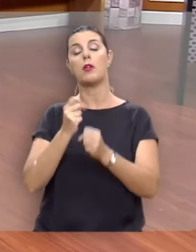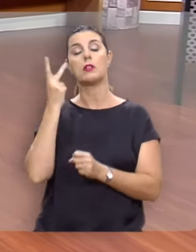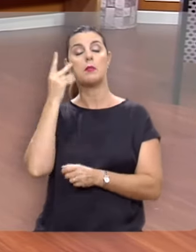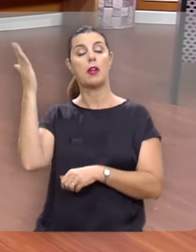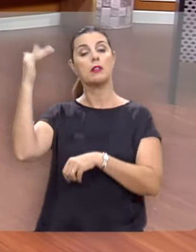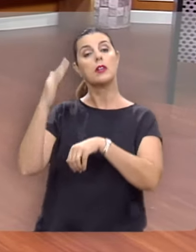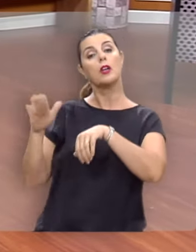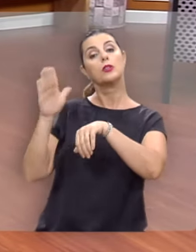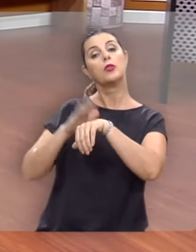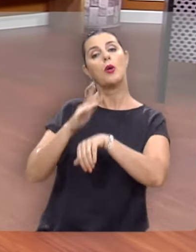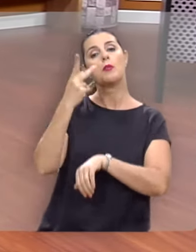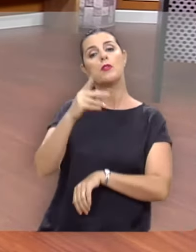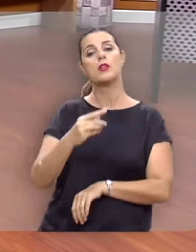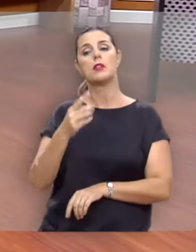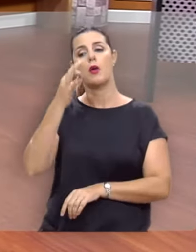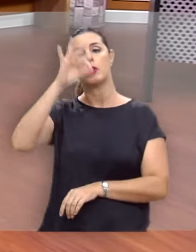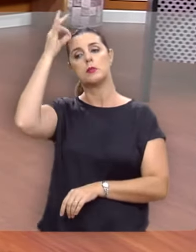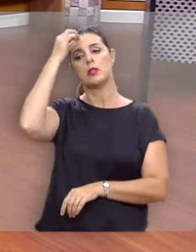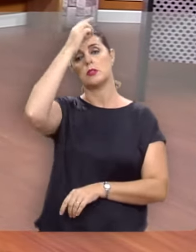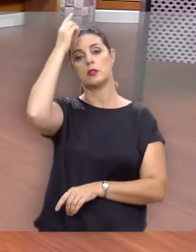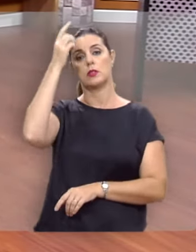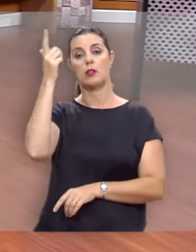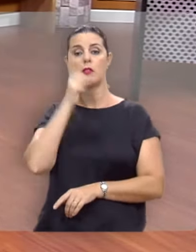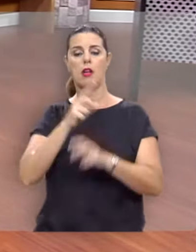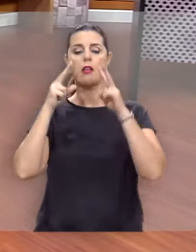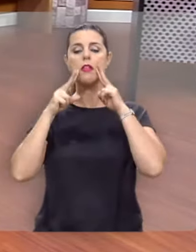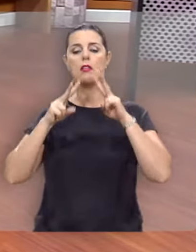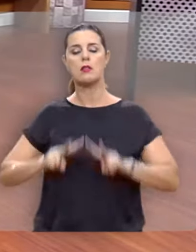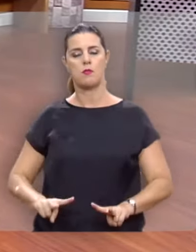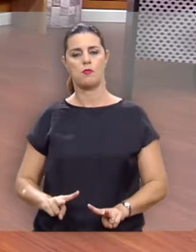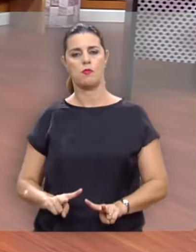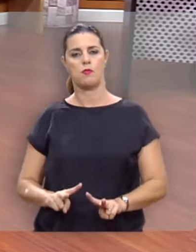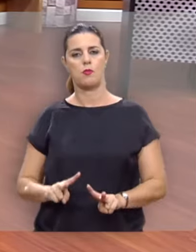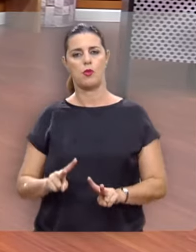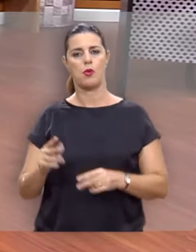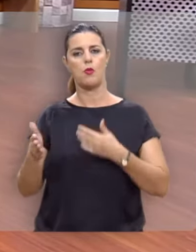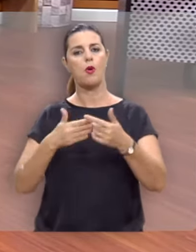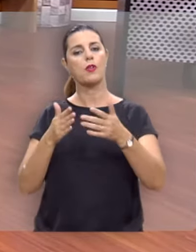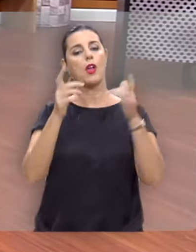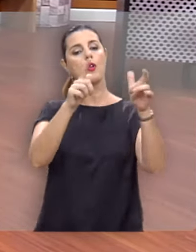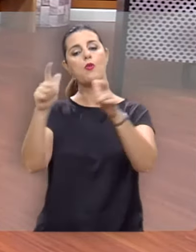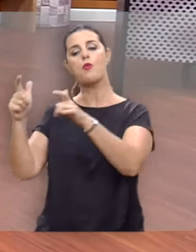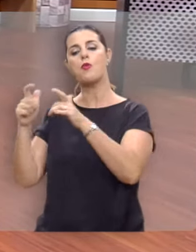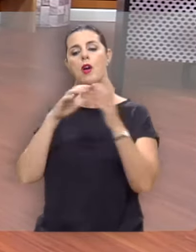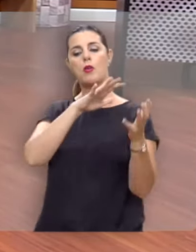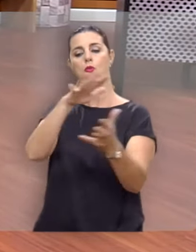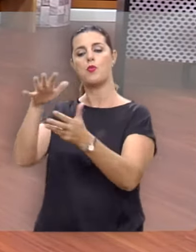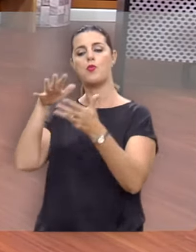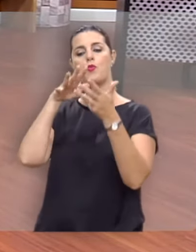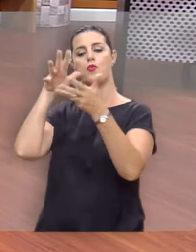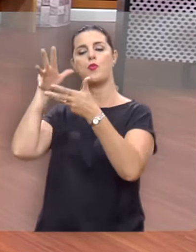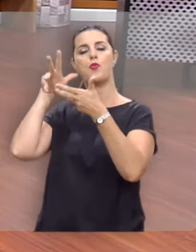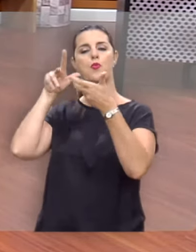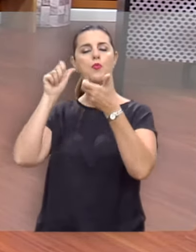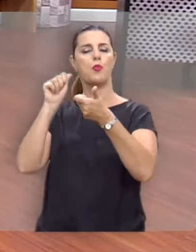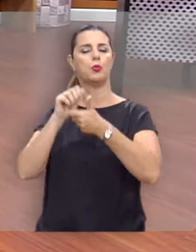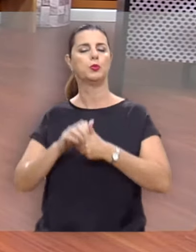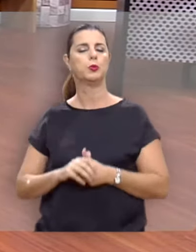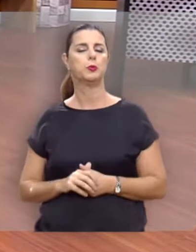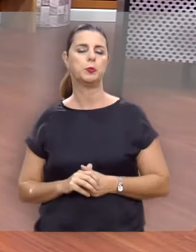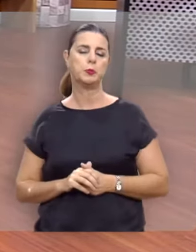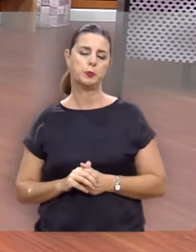vós o Espírito Santo. E sereis minhas testemunhas, tanto em Jerusalém, como em toda a Judeia e Samaria, e até